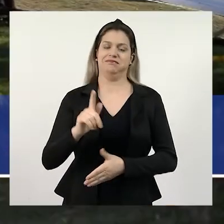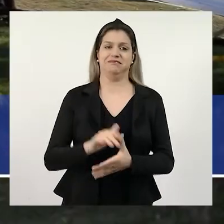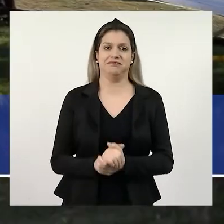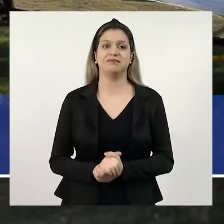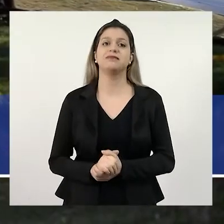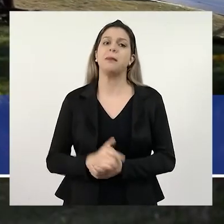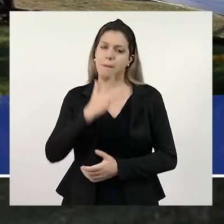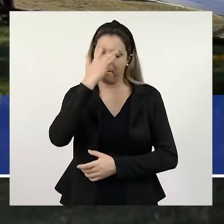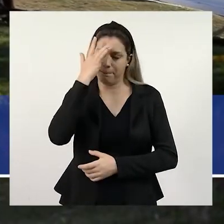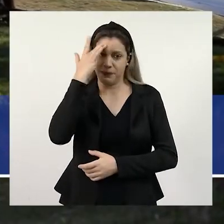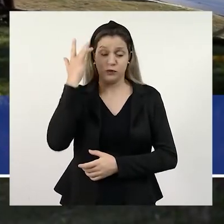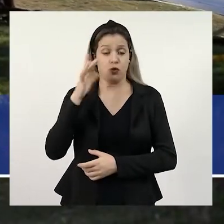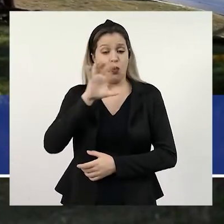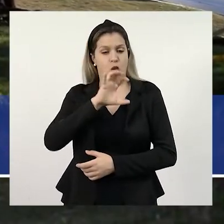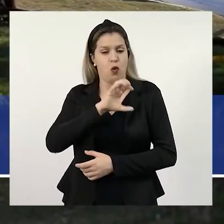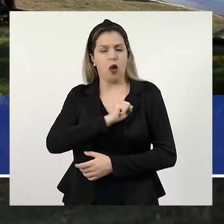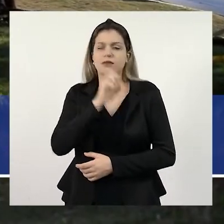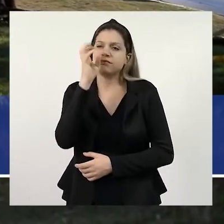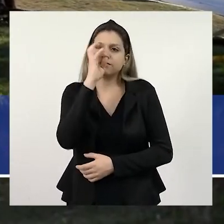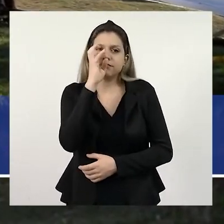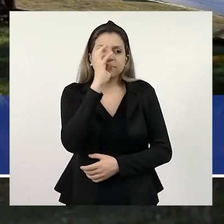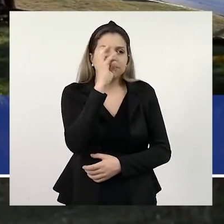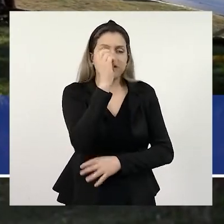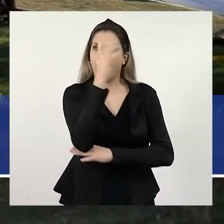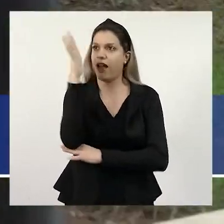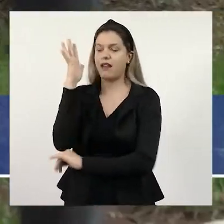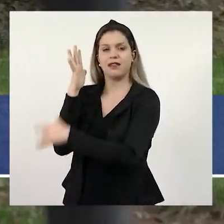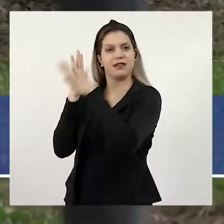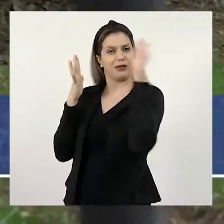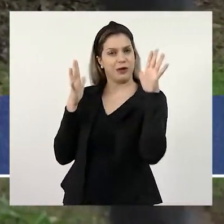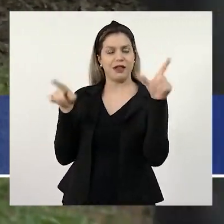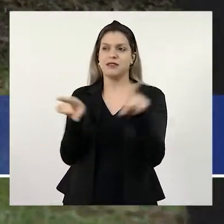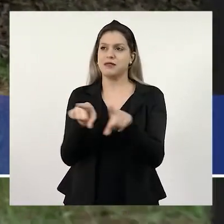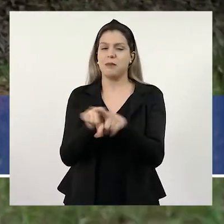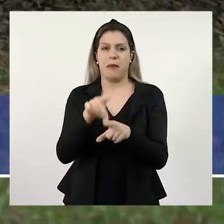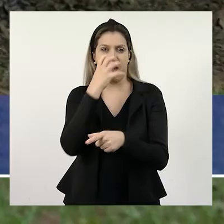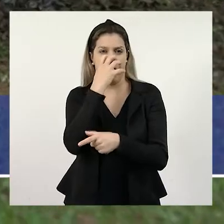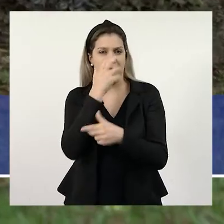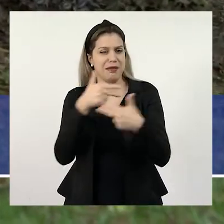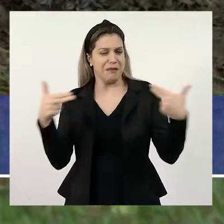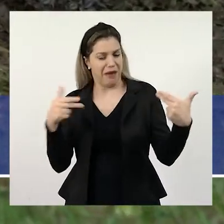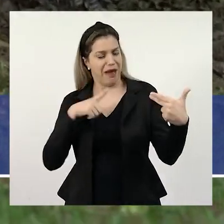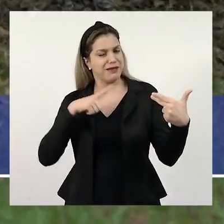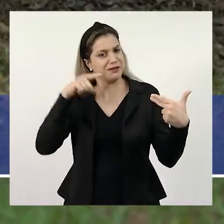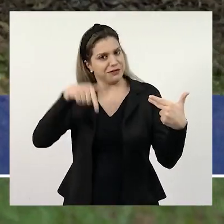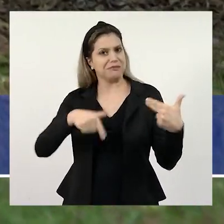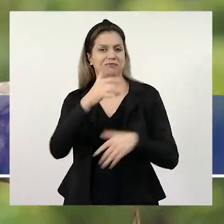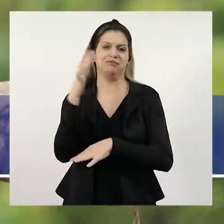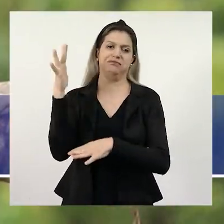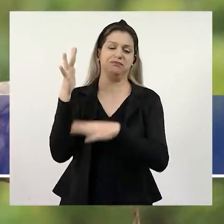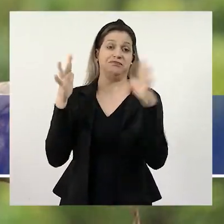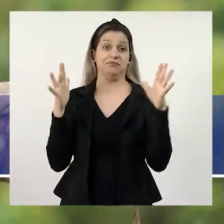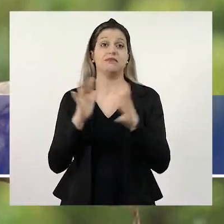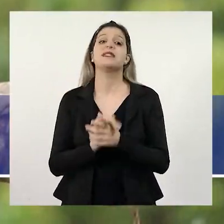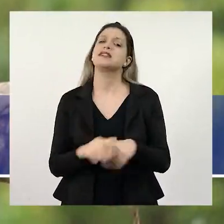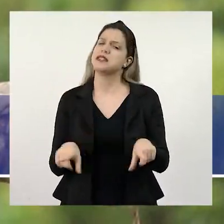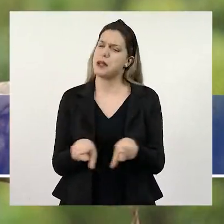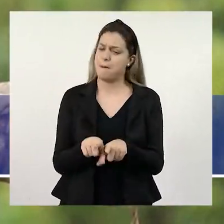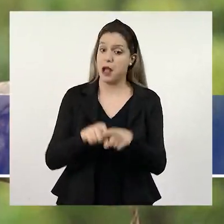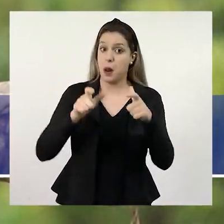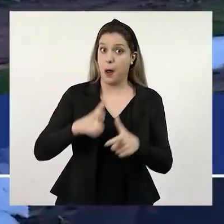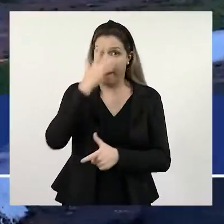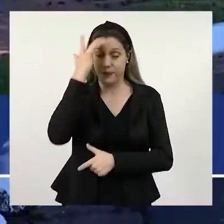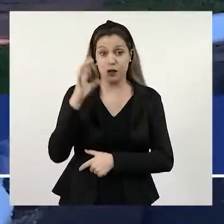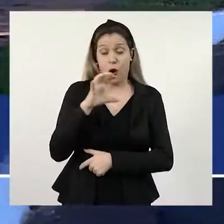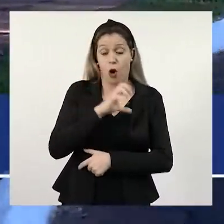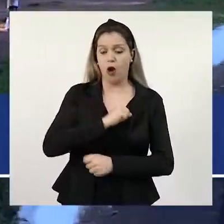de lazer para quem gosta de contemplar a natureza e os animais que vivem na mata. Além de ser um dos lugares